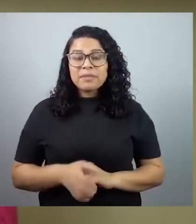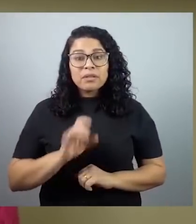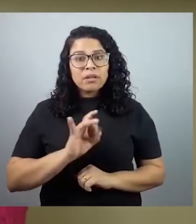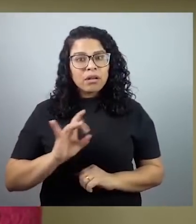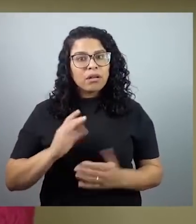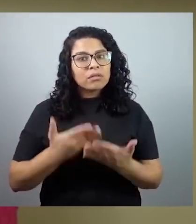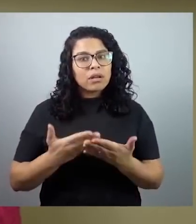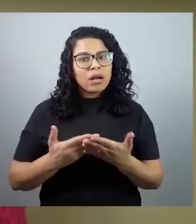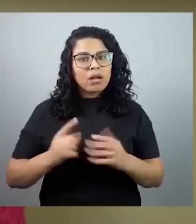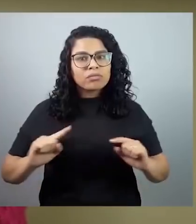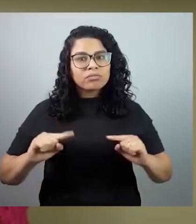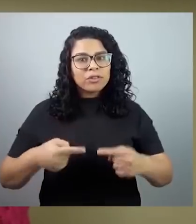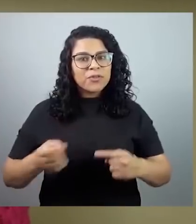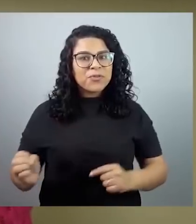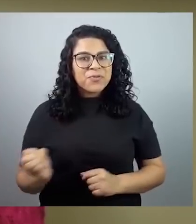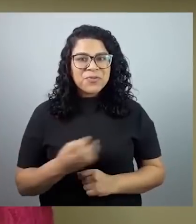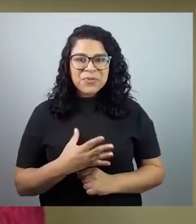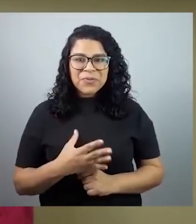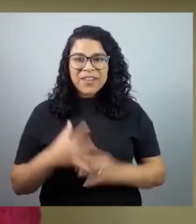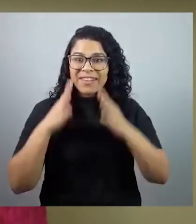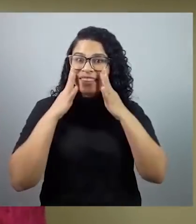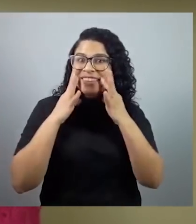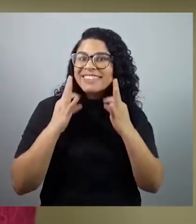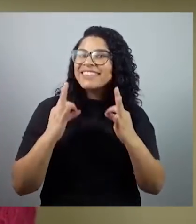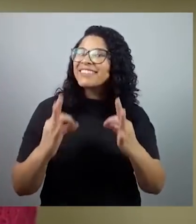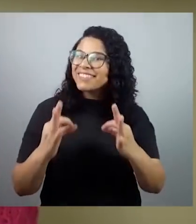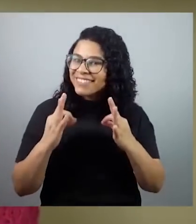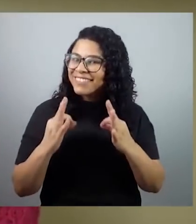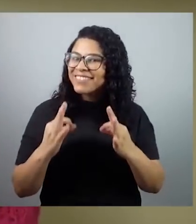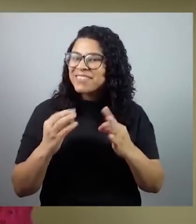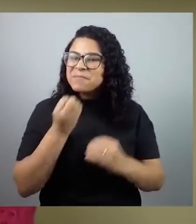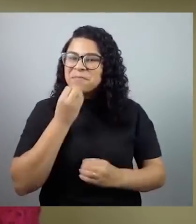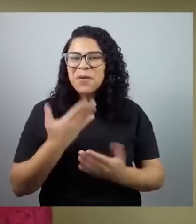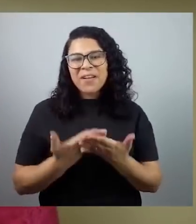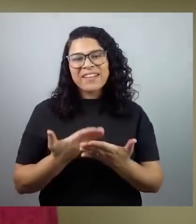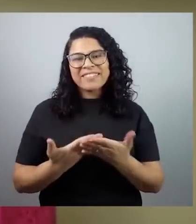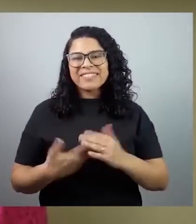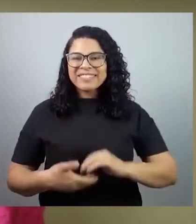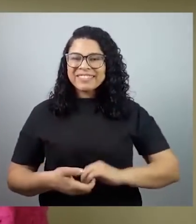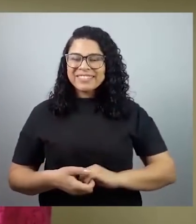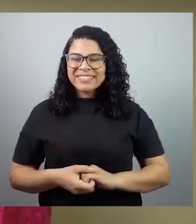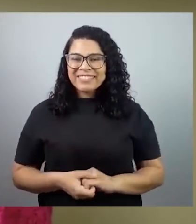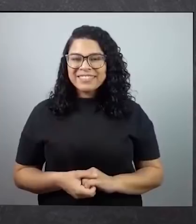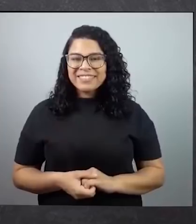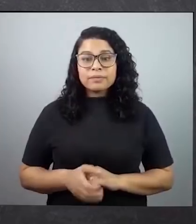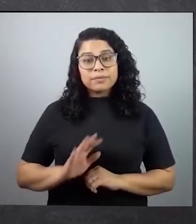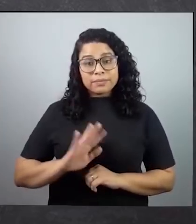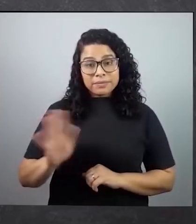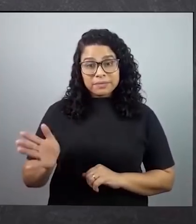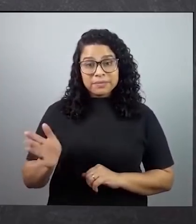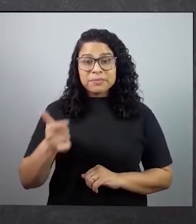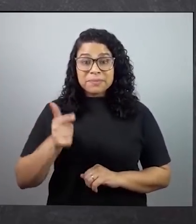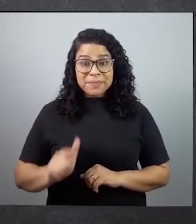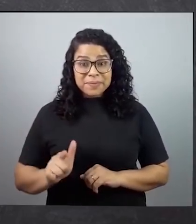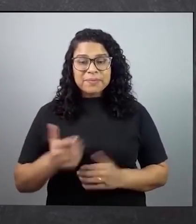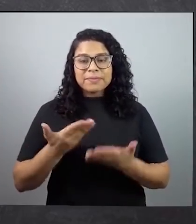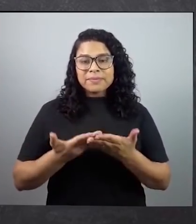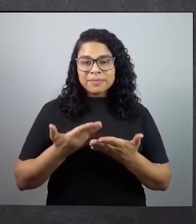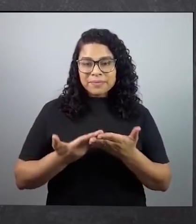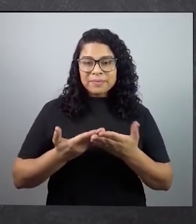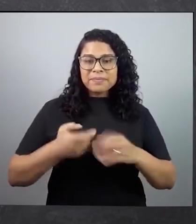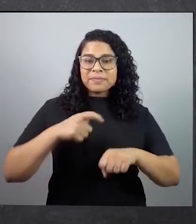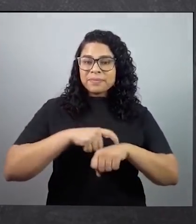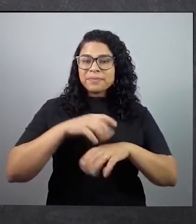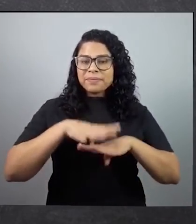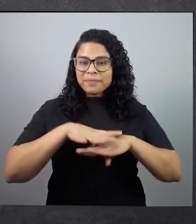cada aula, novos desafios. Prestem bastante atenção e boa aula! Olá, estamos de volta